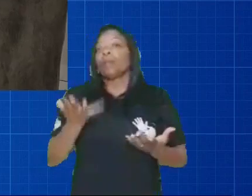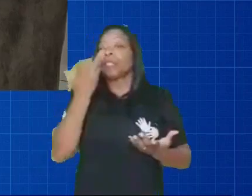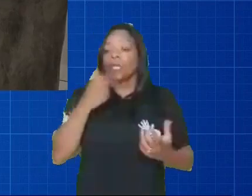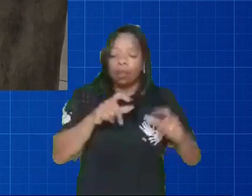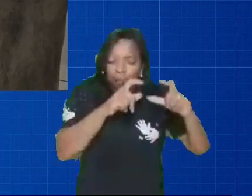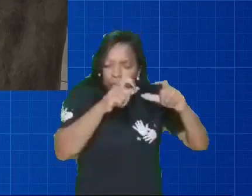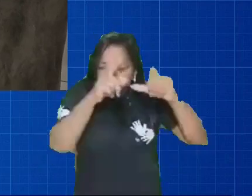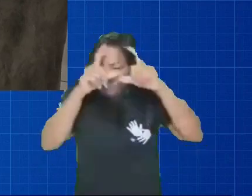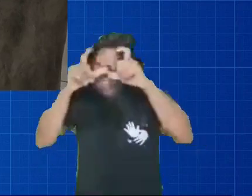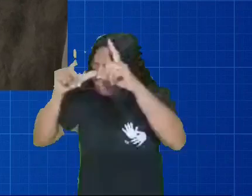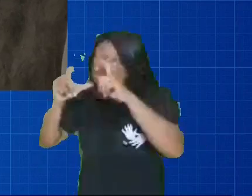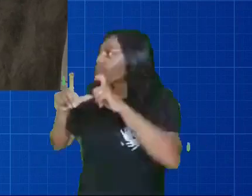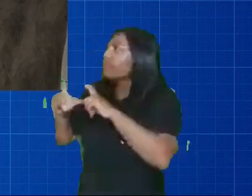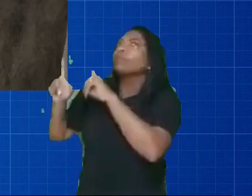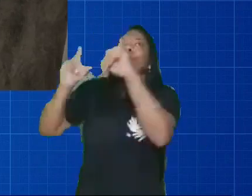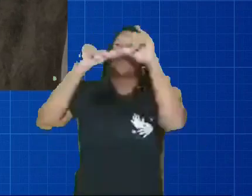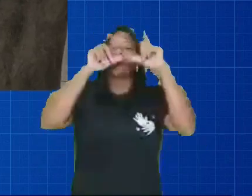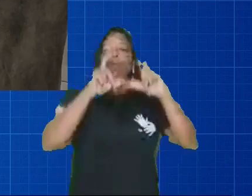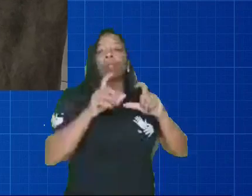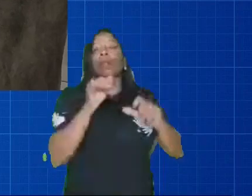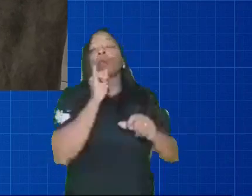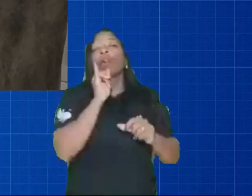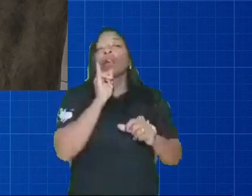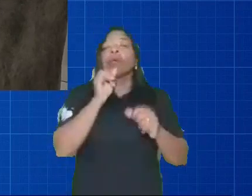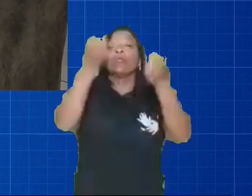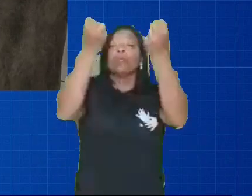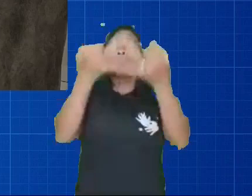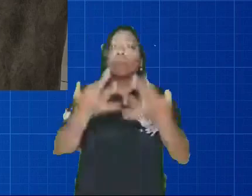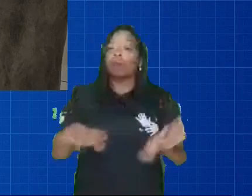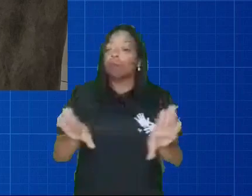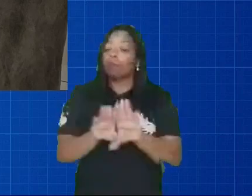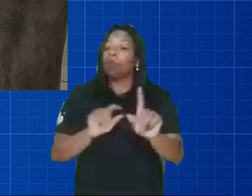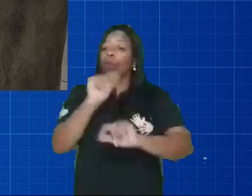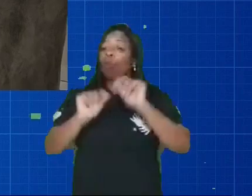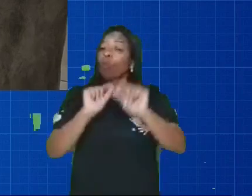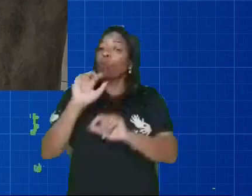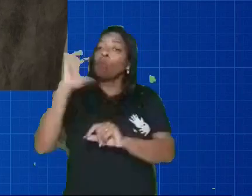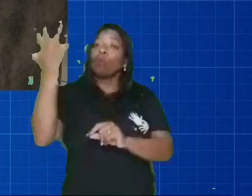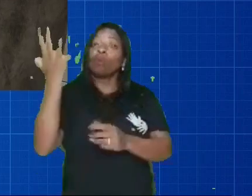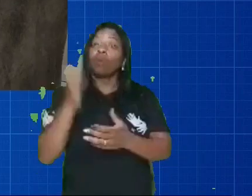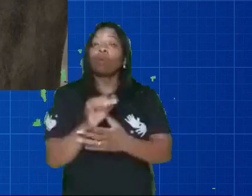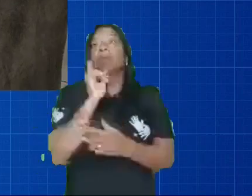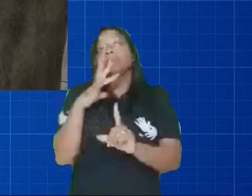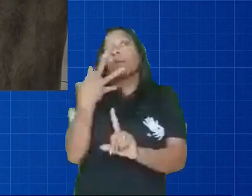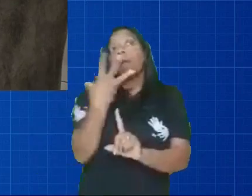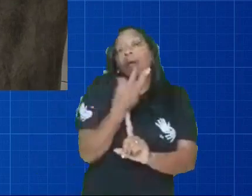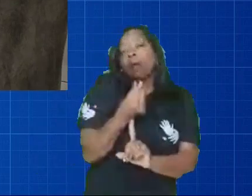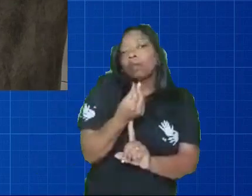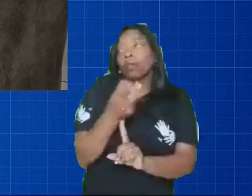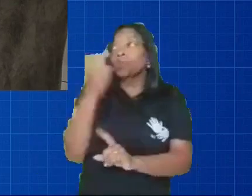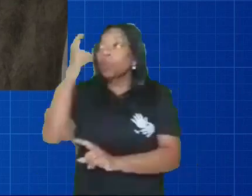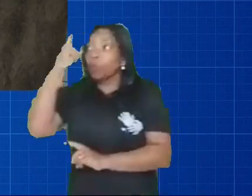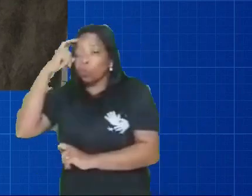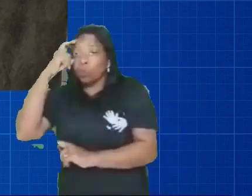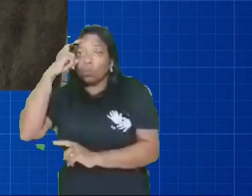artística, científica, literária, enfim, cultural, né? E isso foi uma coisa muito bacana que aconteceu porque a gente percebeu várias coisas com isso,